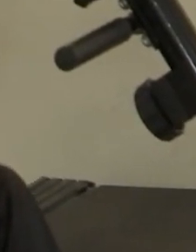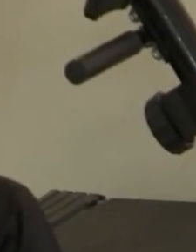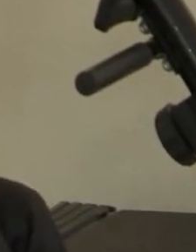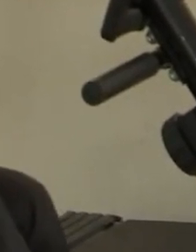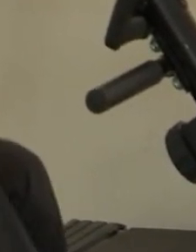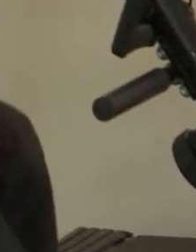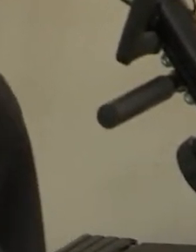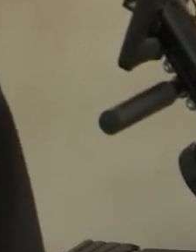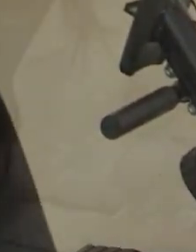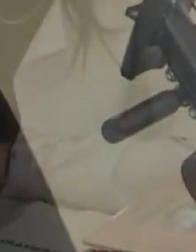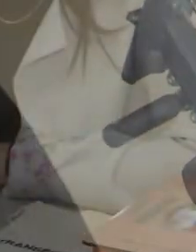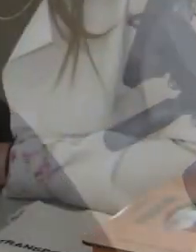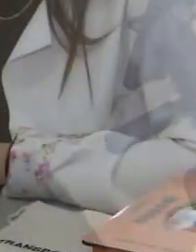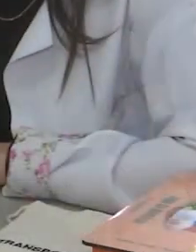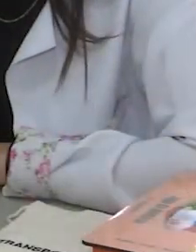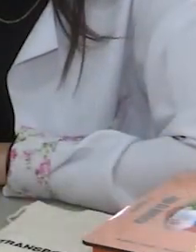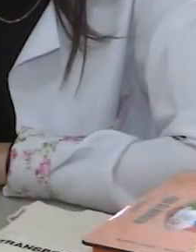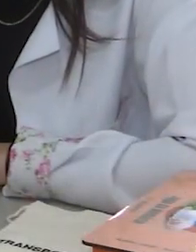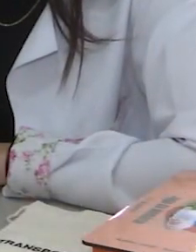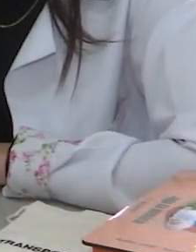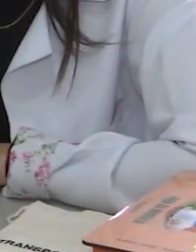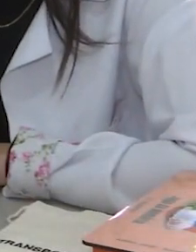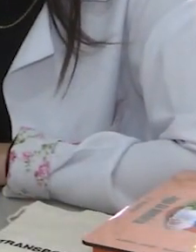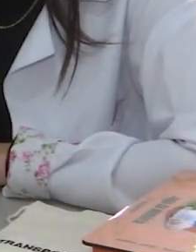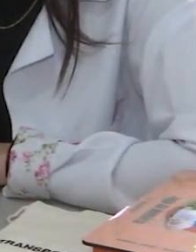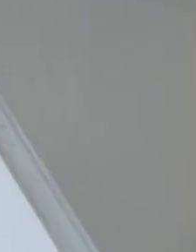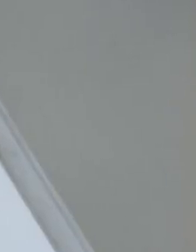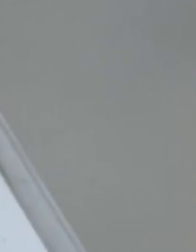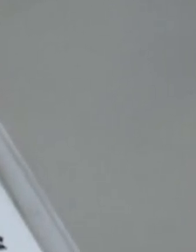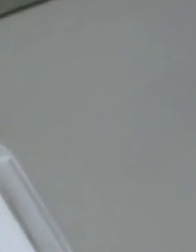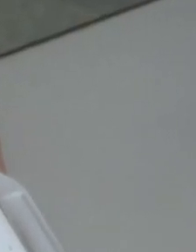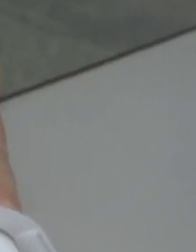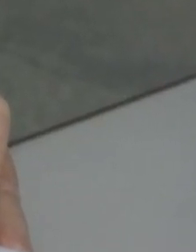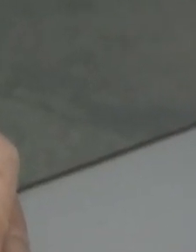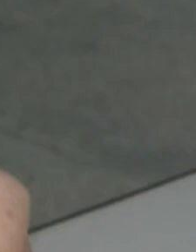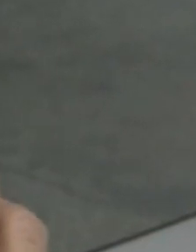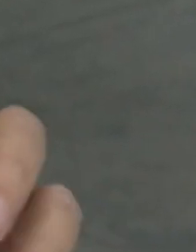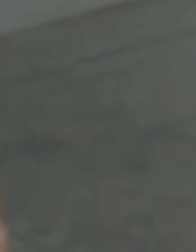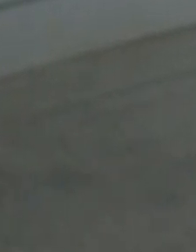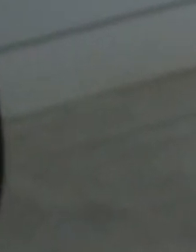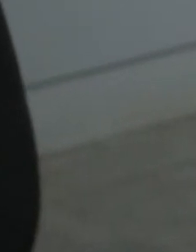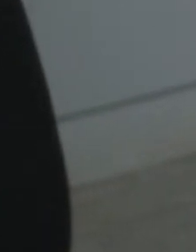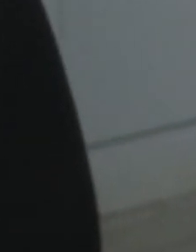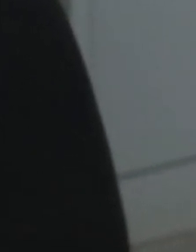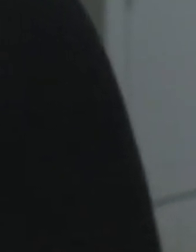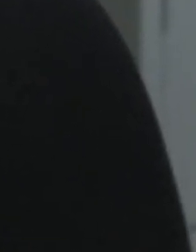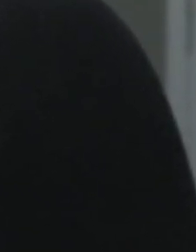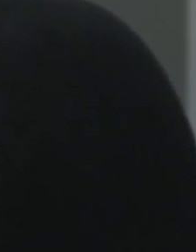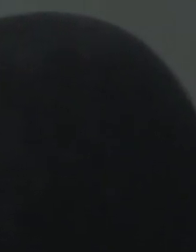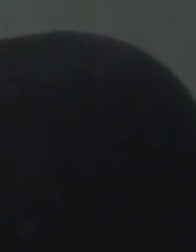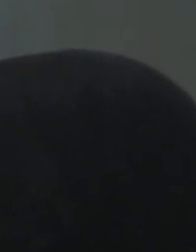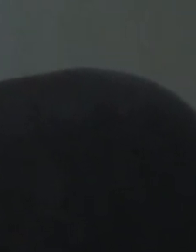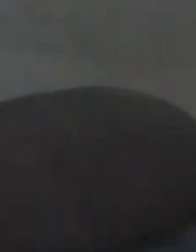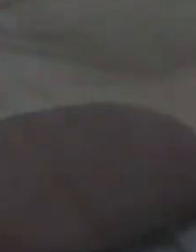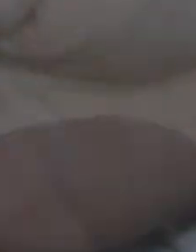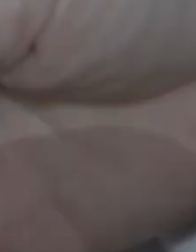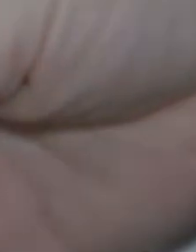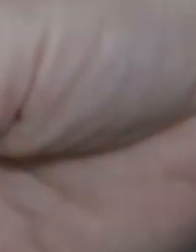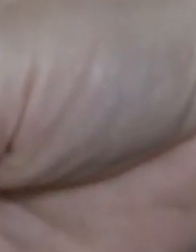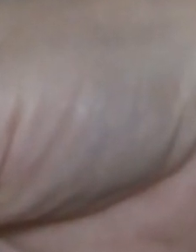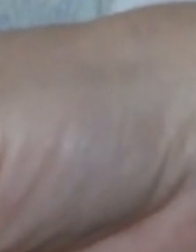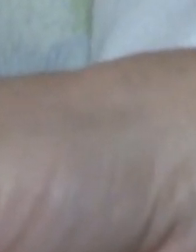são insuficientes para cobrir as despesas mensais. Por isso, a ajuda da comunidade é muito